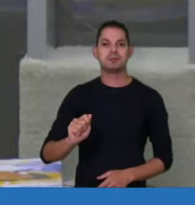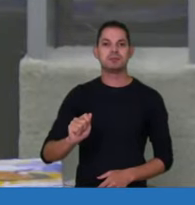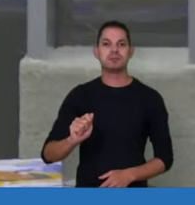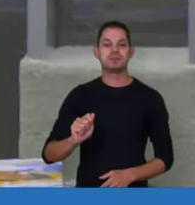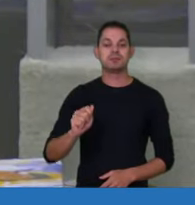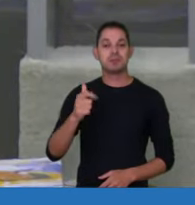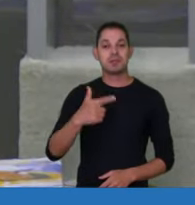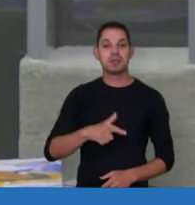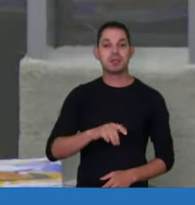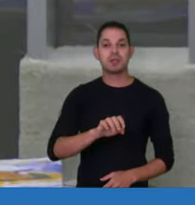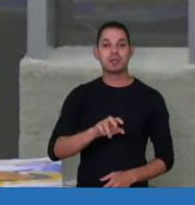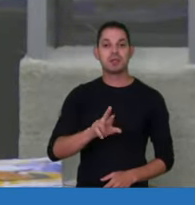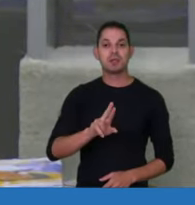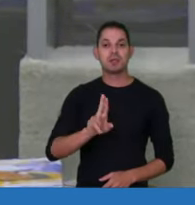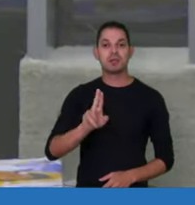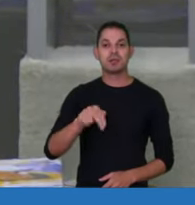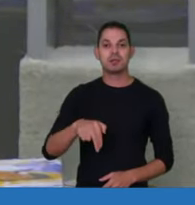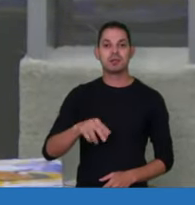Erundina.